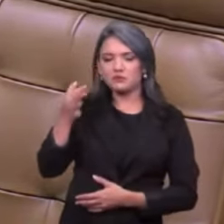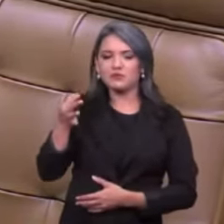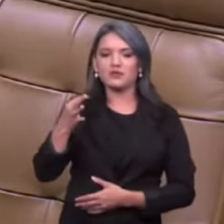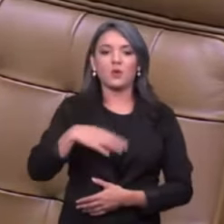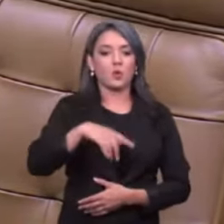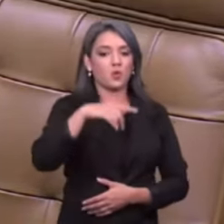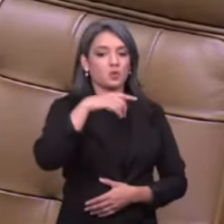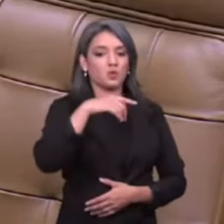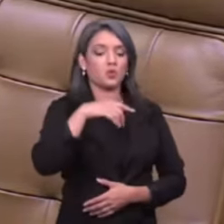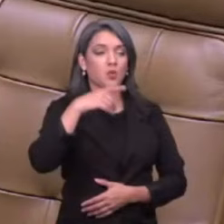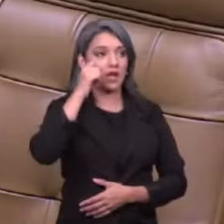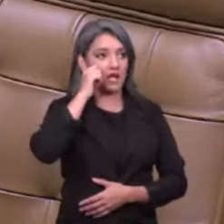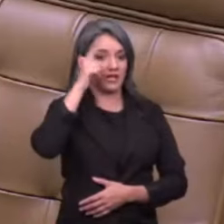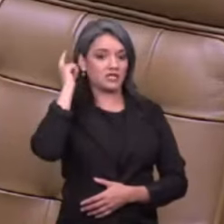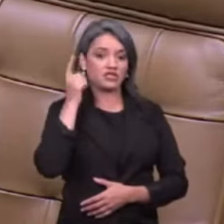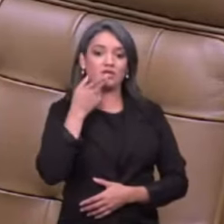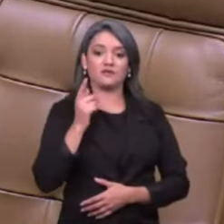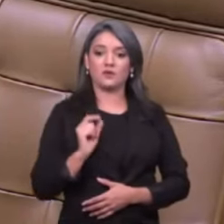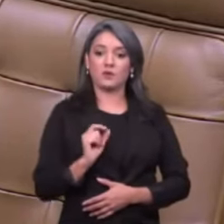Ministro Alexandre trouxe aqui.